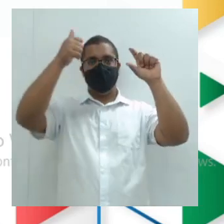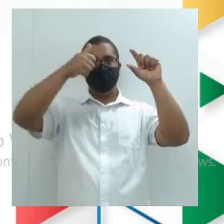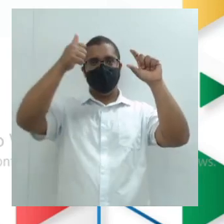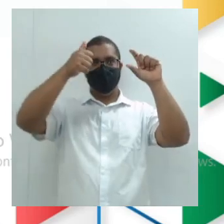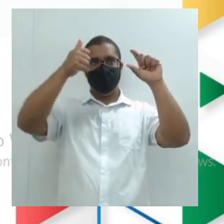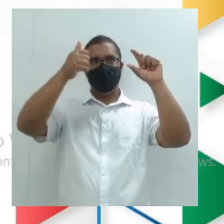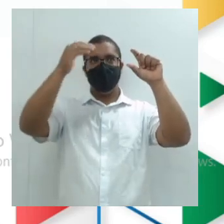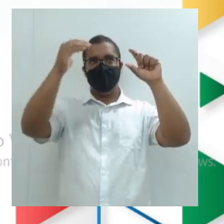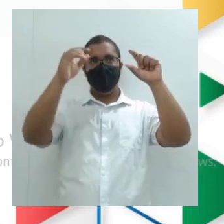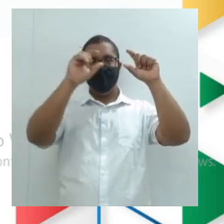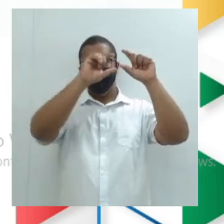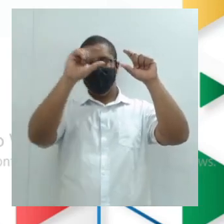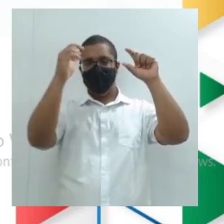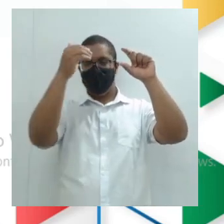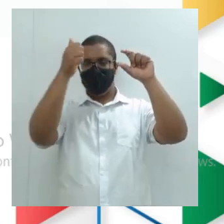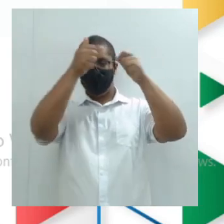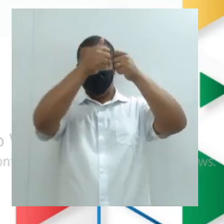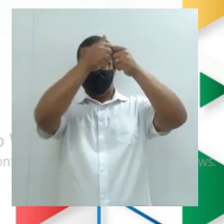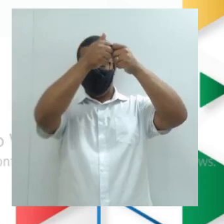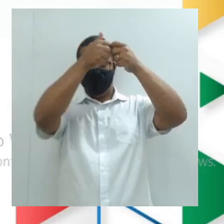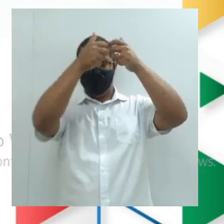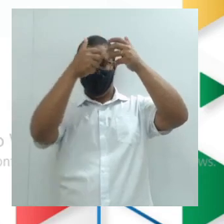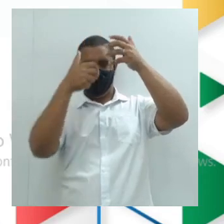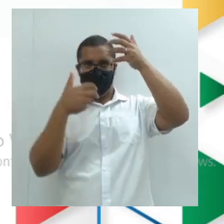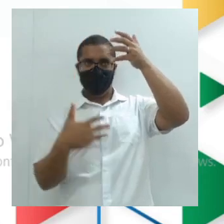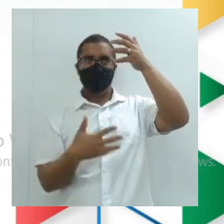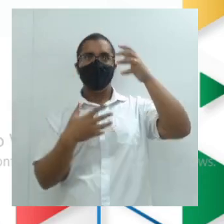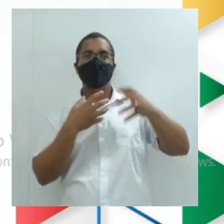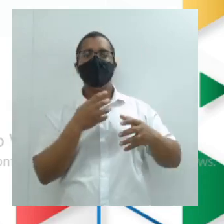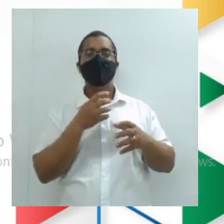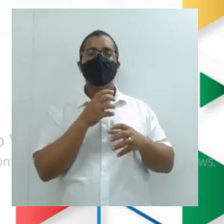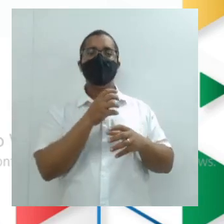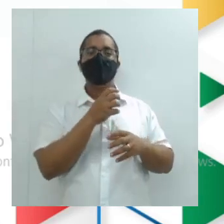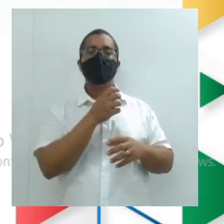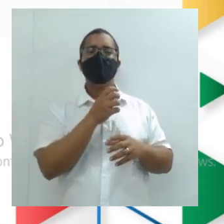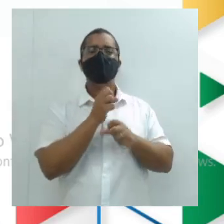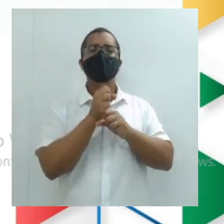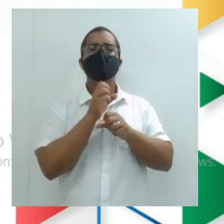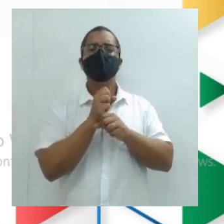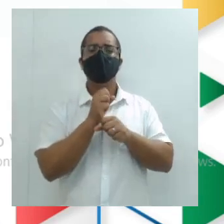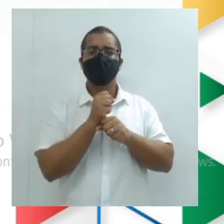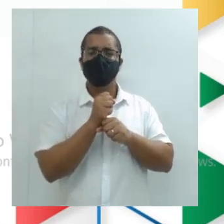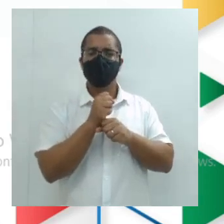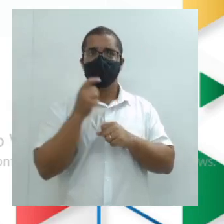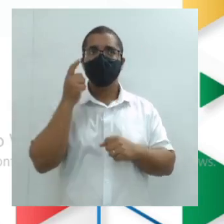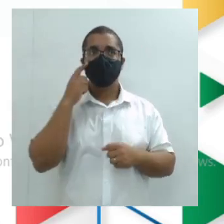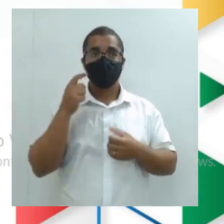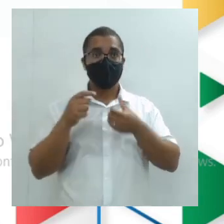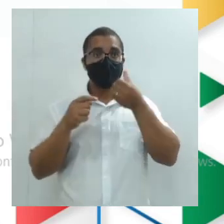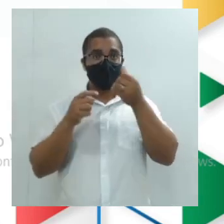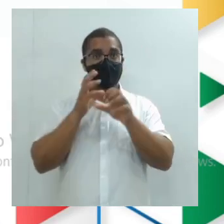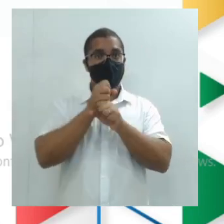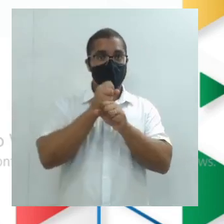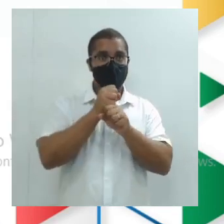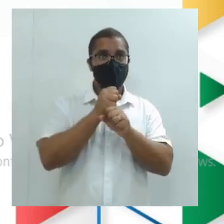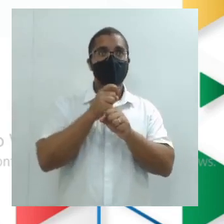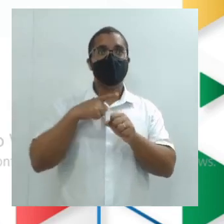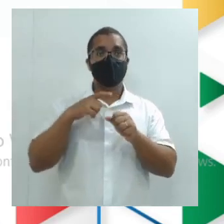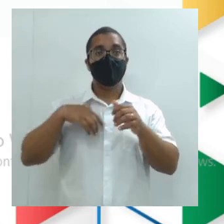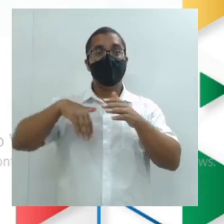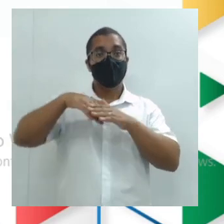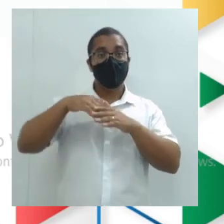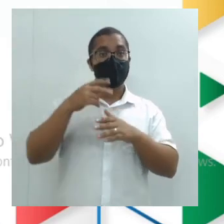e olha o que acontece com a pontuação dele, tá bom? Ele está com 6 pontos, ele teve 2